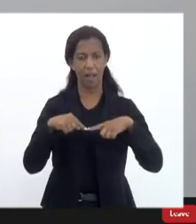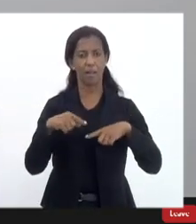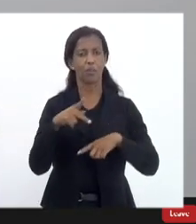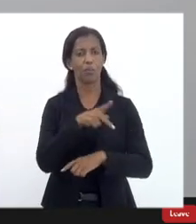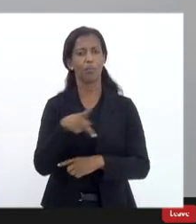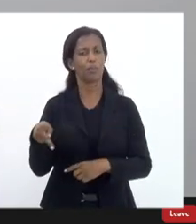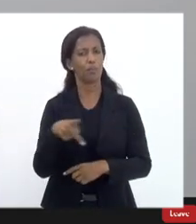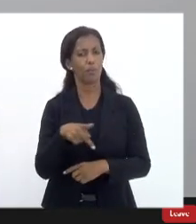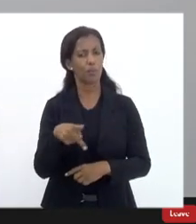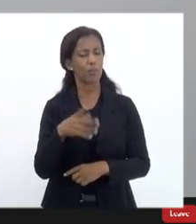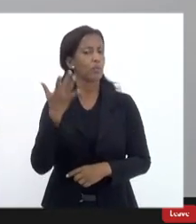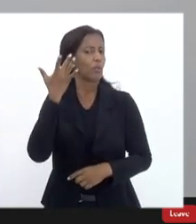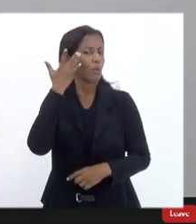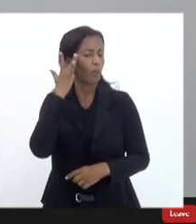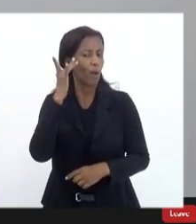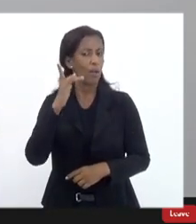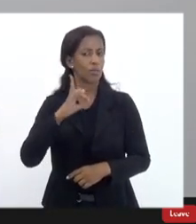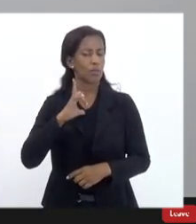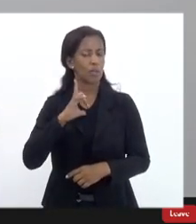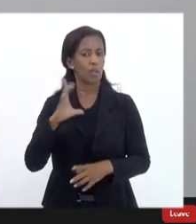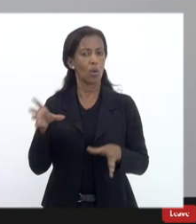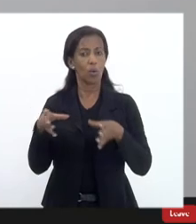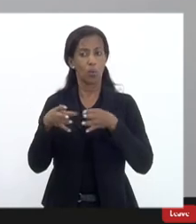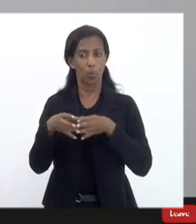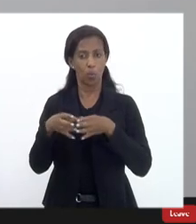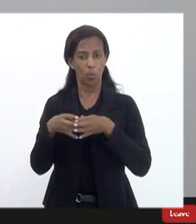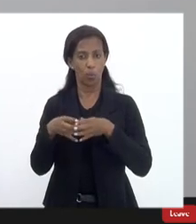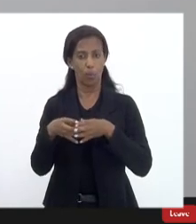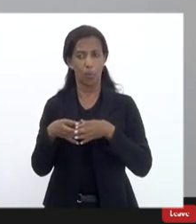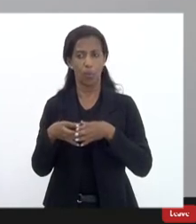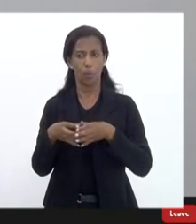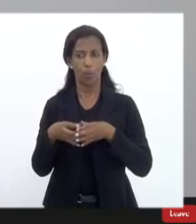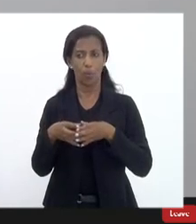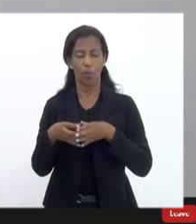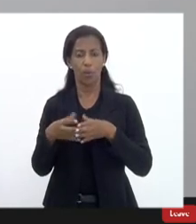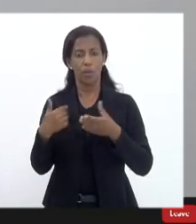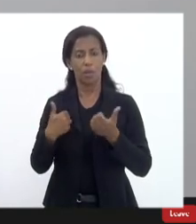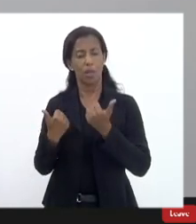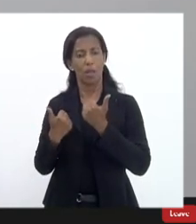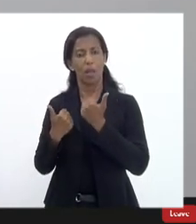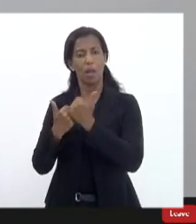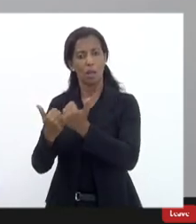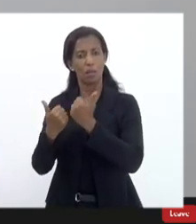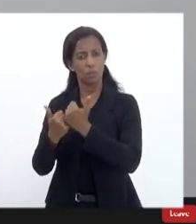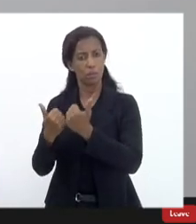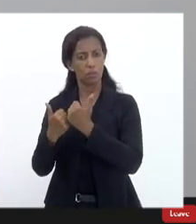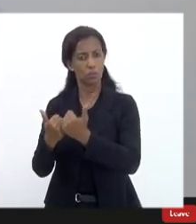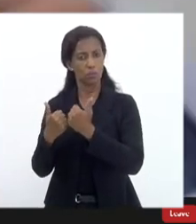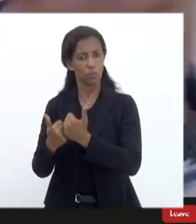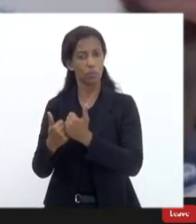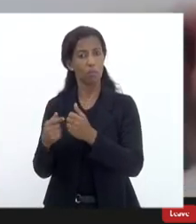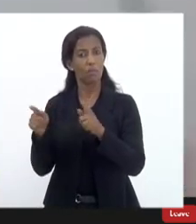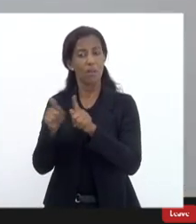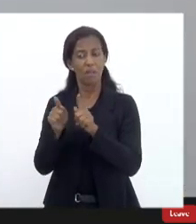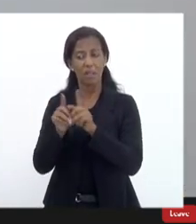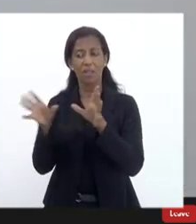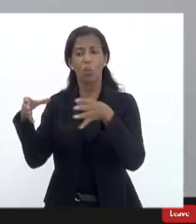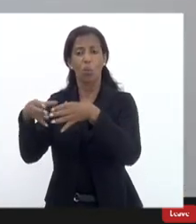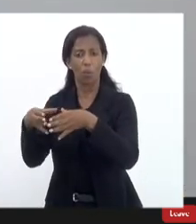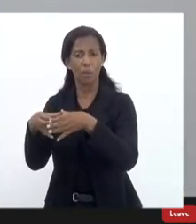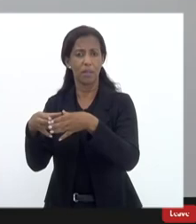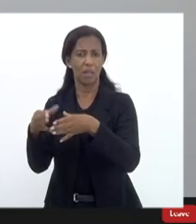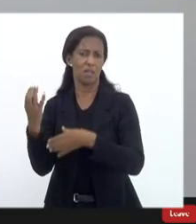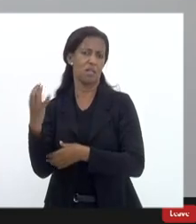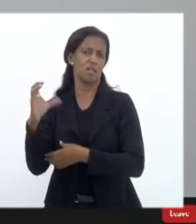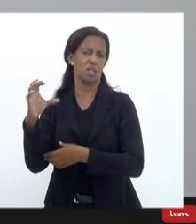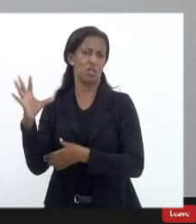Então, assim, eu acho que ter um coletivo, ter um colegiado que preste o assessoramento direto à SEDUC, tudo bem que haja um comitê científico